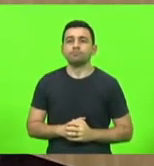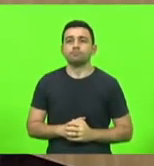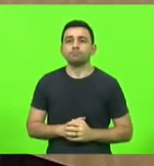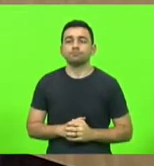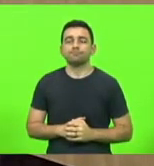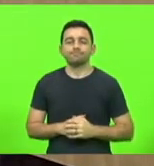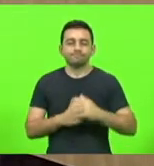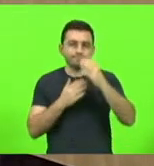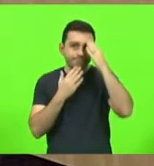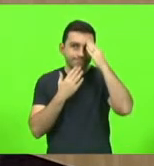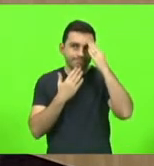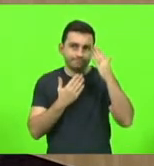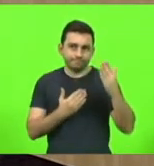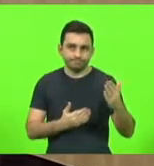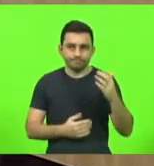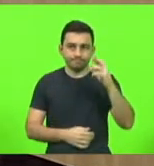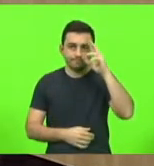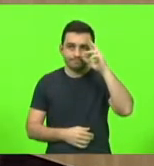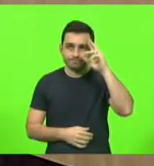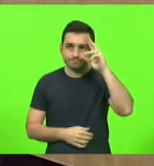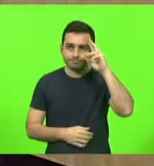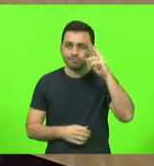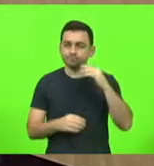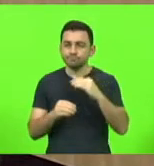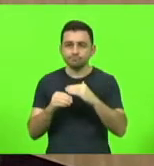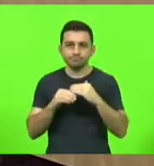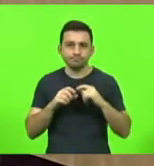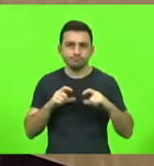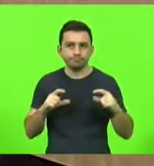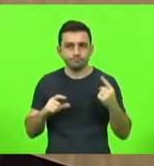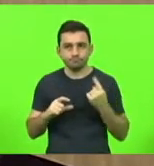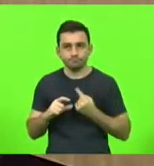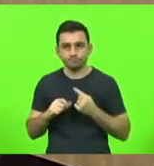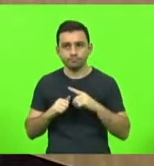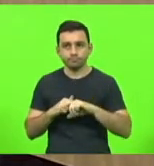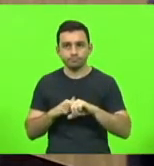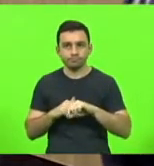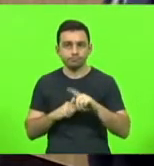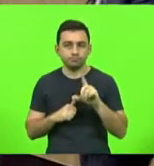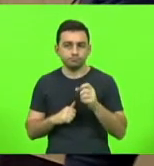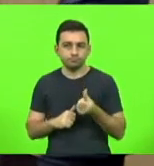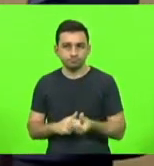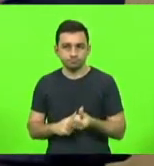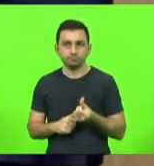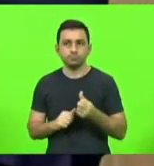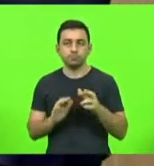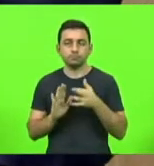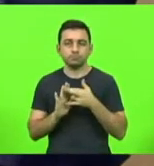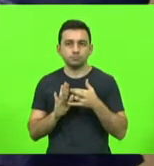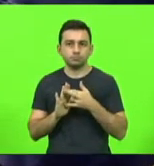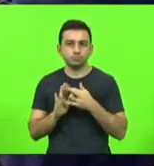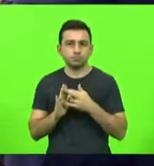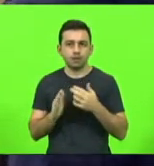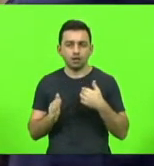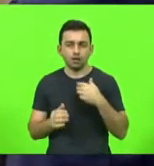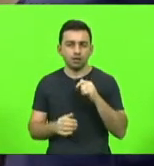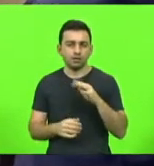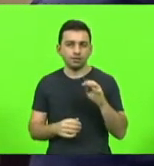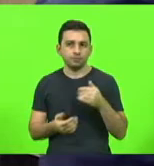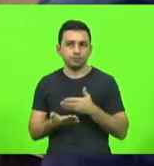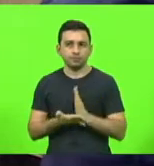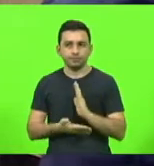Obrigado, deputado Ricardo Alba. Em consonância com o parágrafo 1º do artigo número 106 do Regimento Interno, dou a ata por